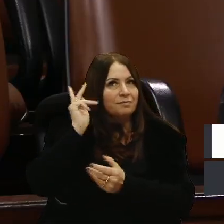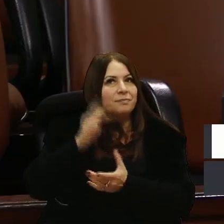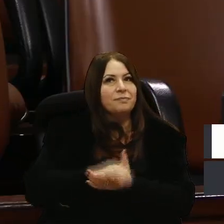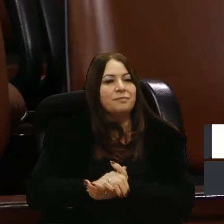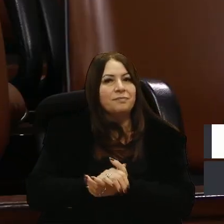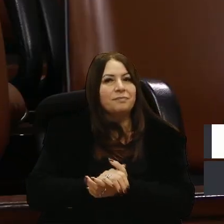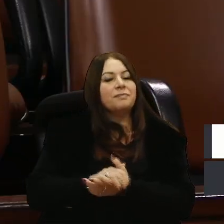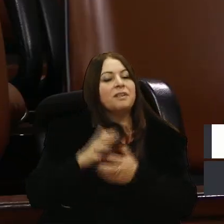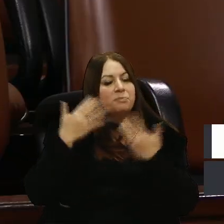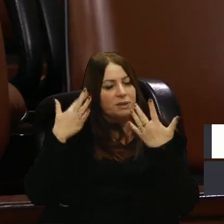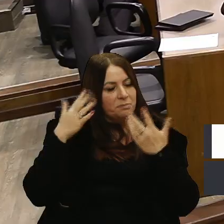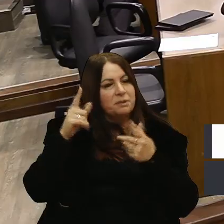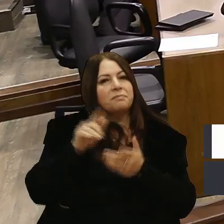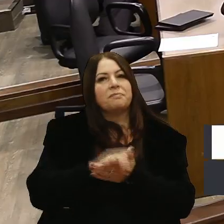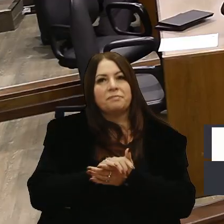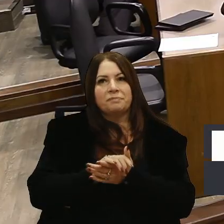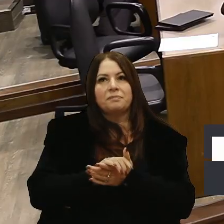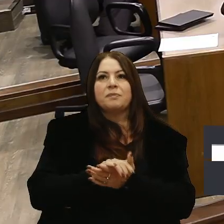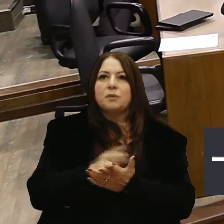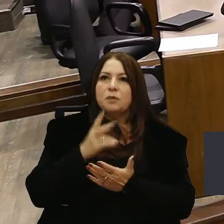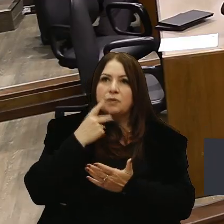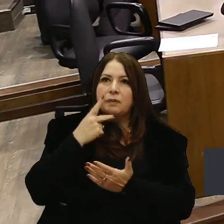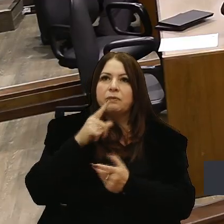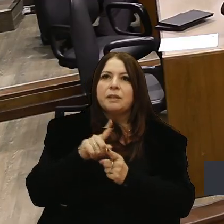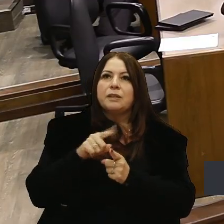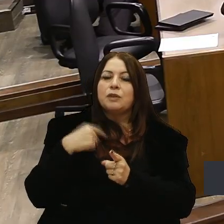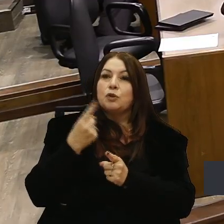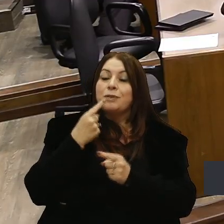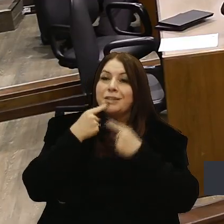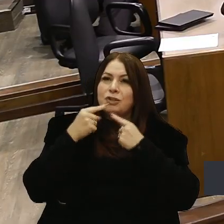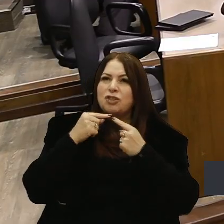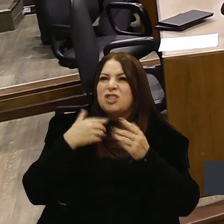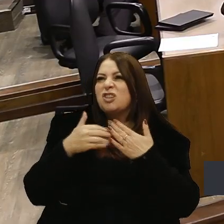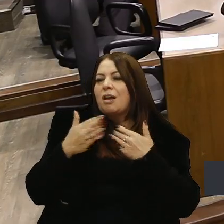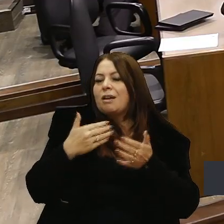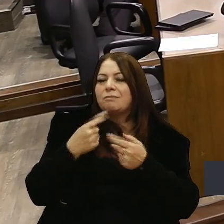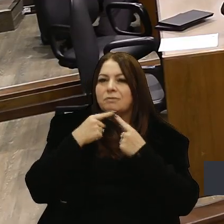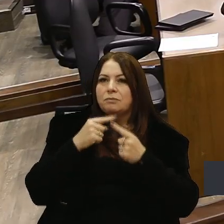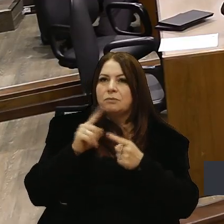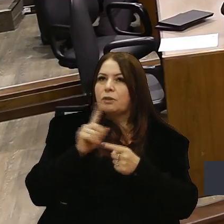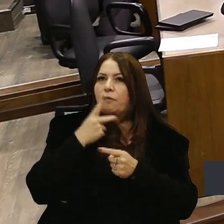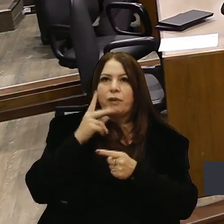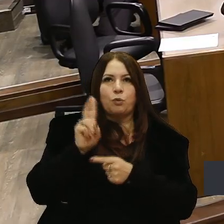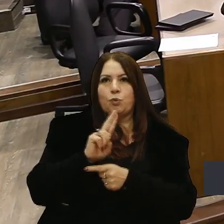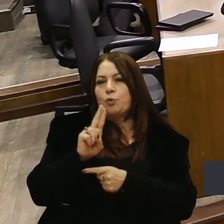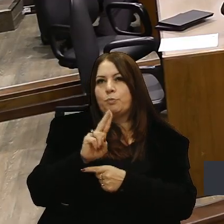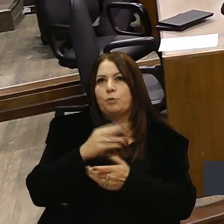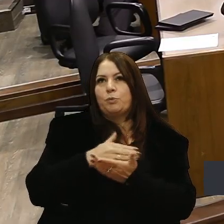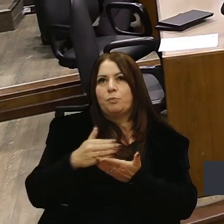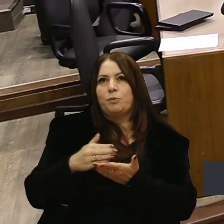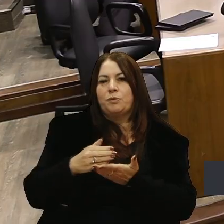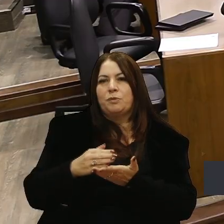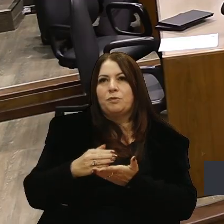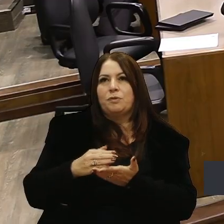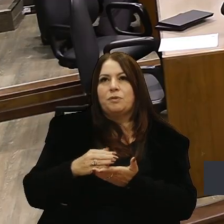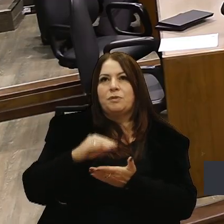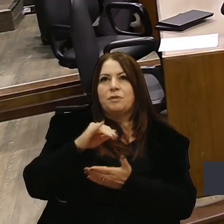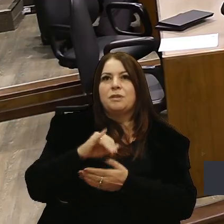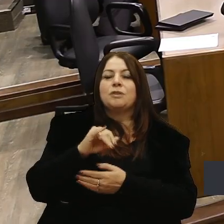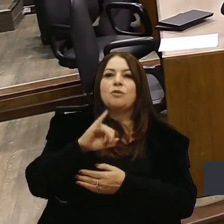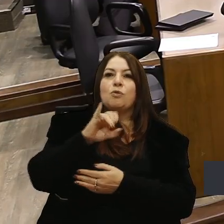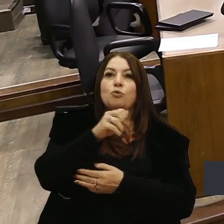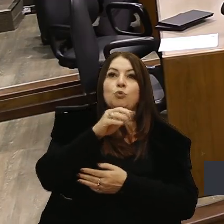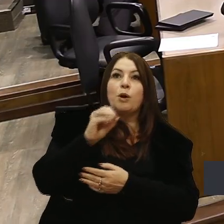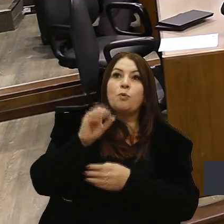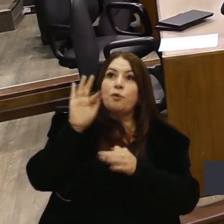Não, parabenizar a senhora, porque quando a gente fala, dizem que a gente critica por criticar. Eu não vou citar o nome, mas começa com João e acaba com o ex.